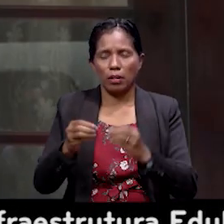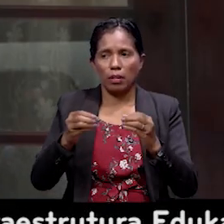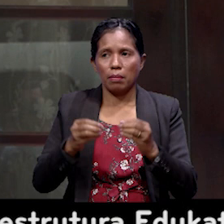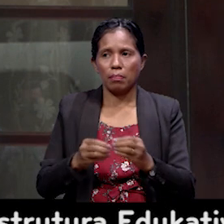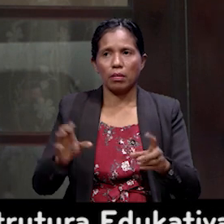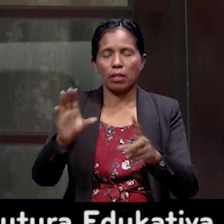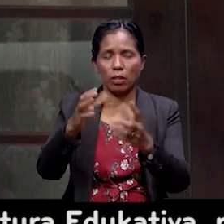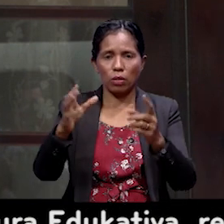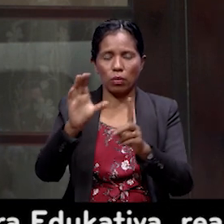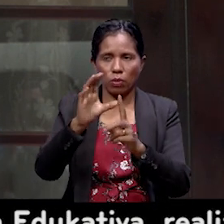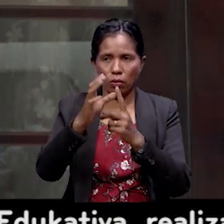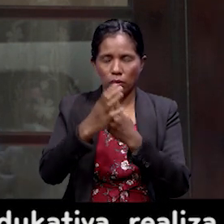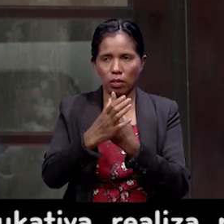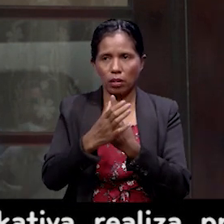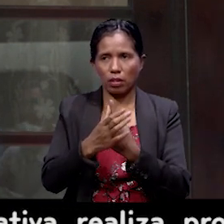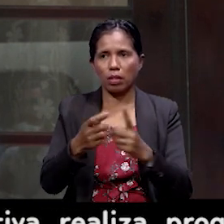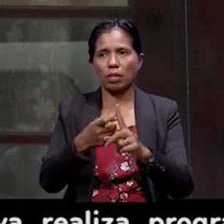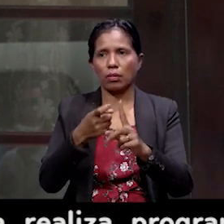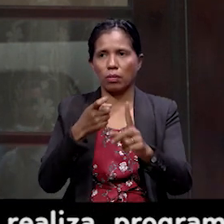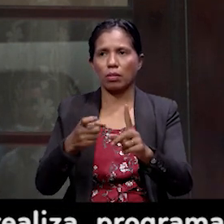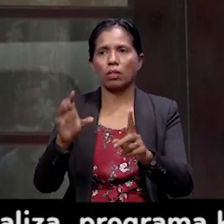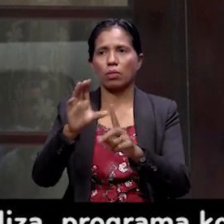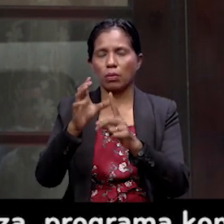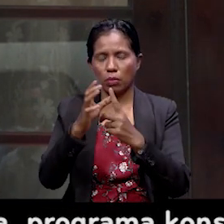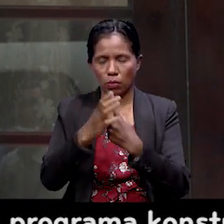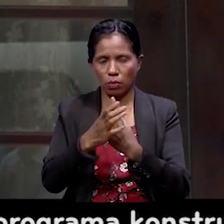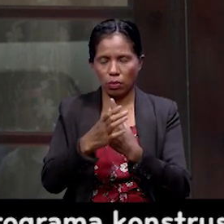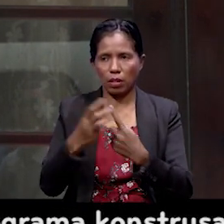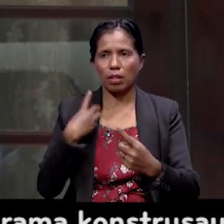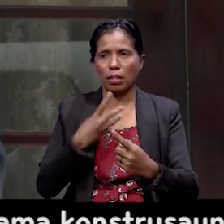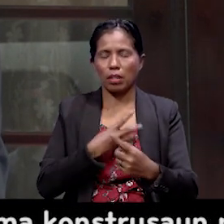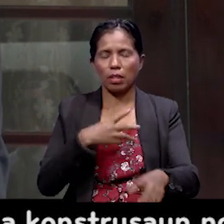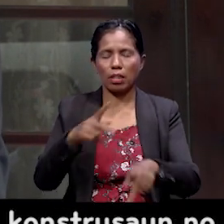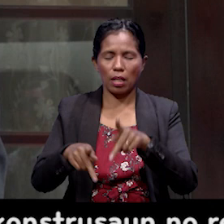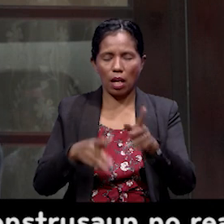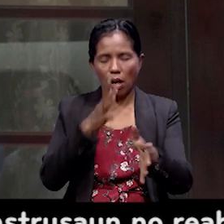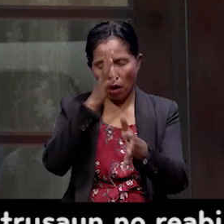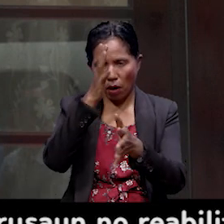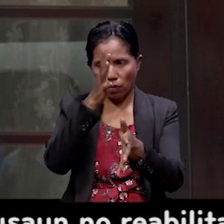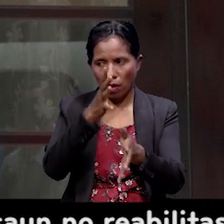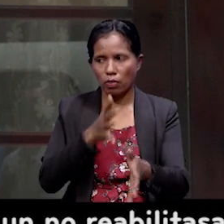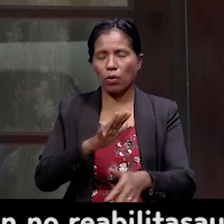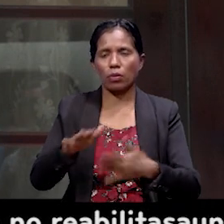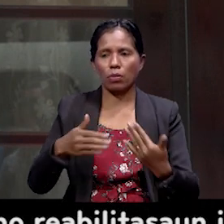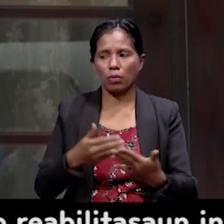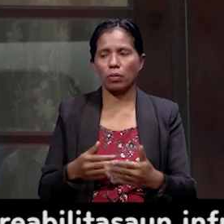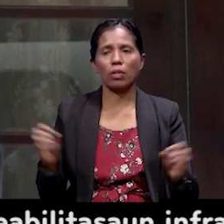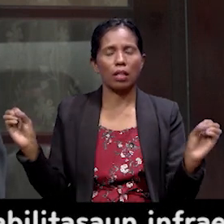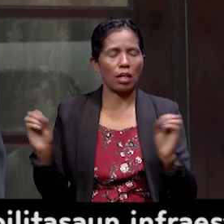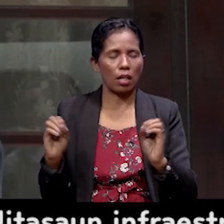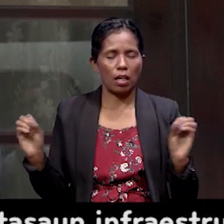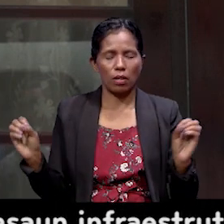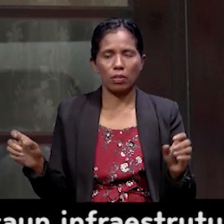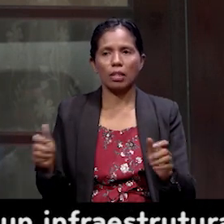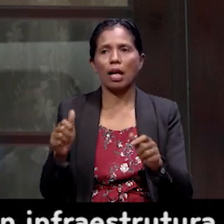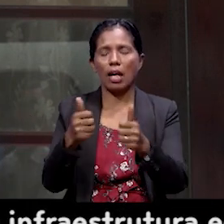arte culturais, ne patrimônio culturais IDNB Alasernian, ne laos arte marciais.